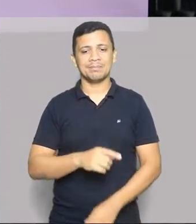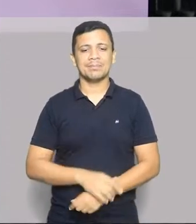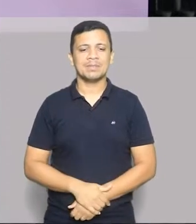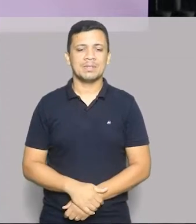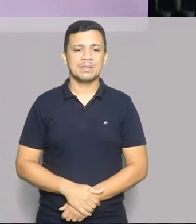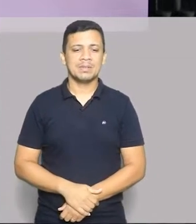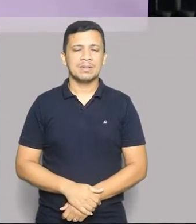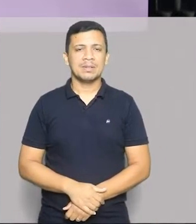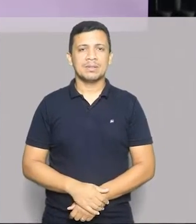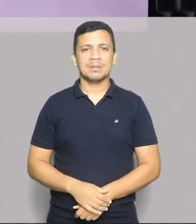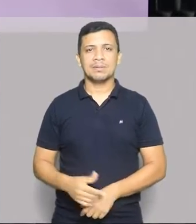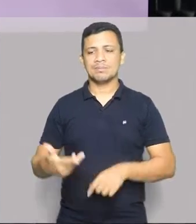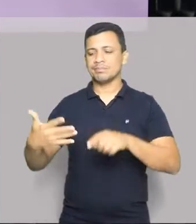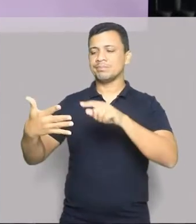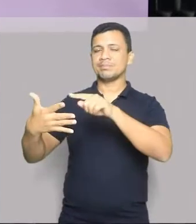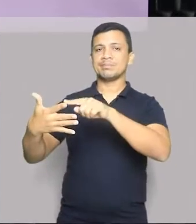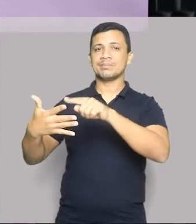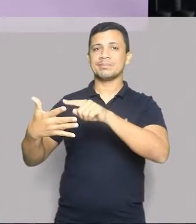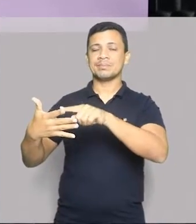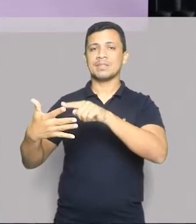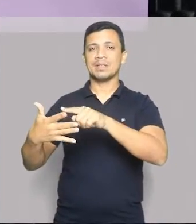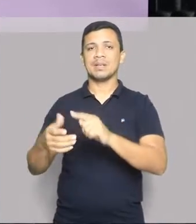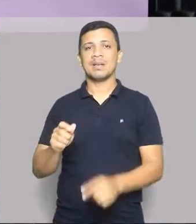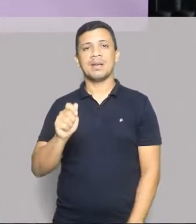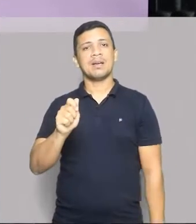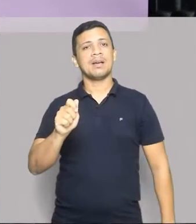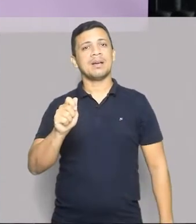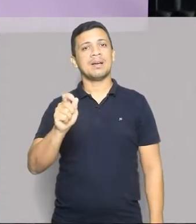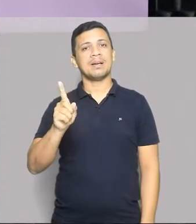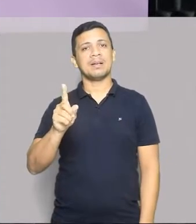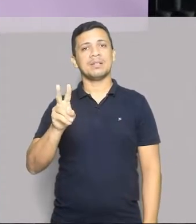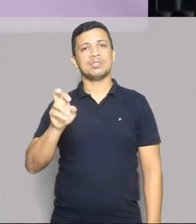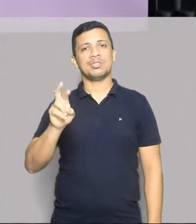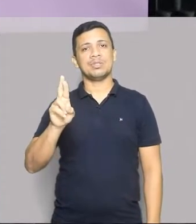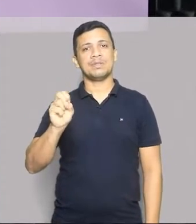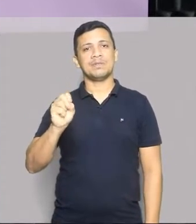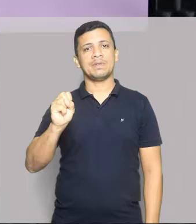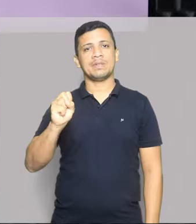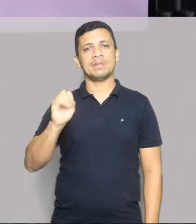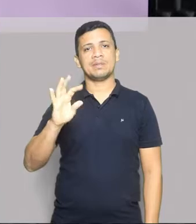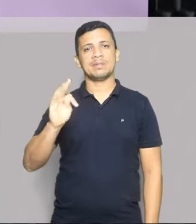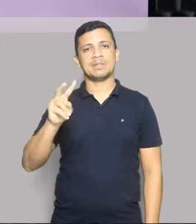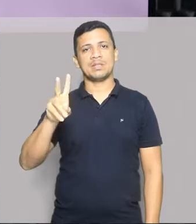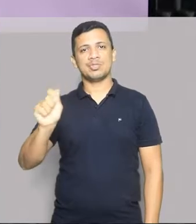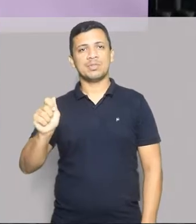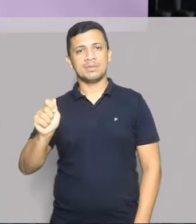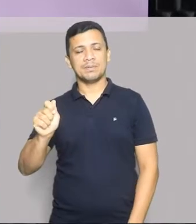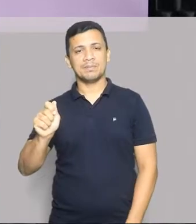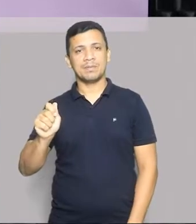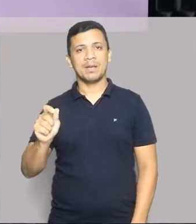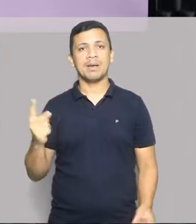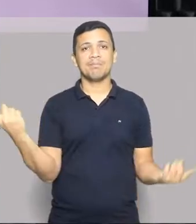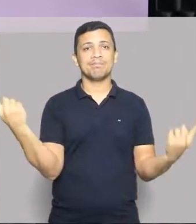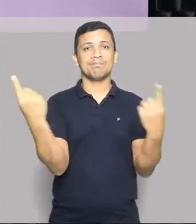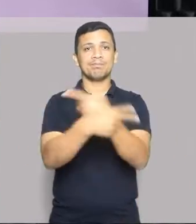aditiva. A oração adversativa, vocês devem lembrar, é aquela que traz ideia de